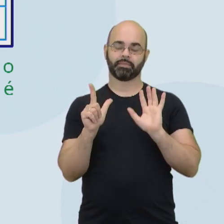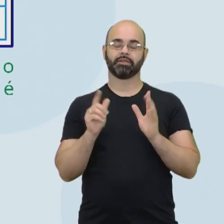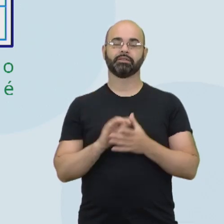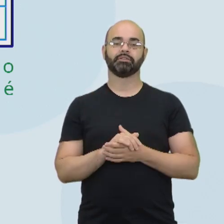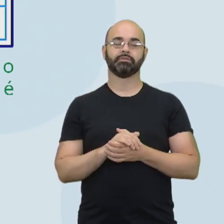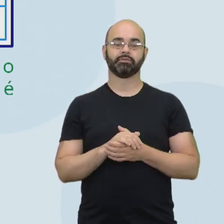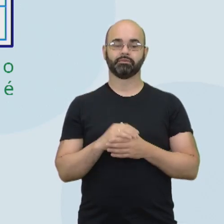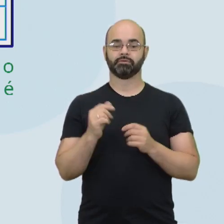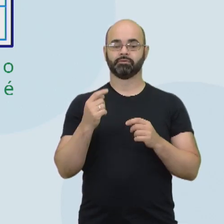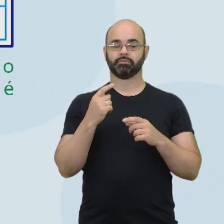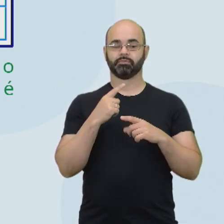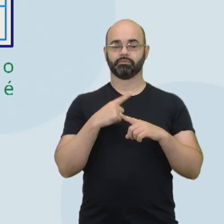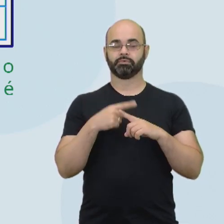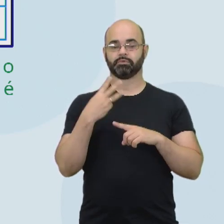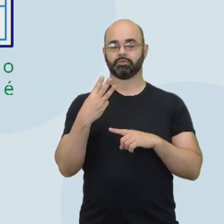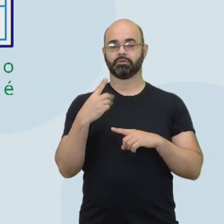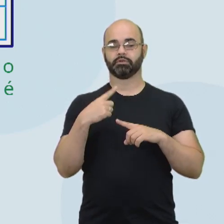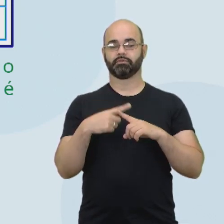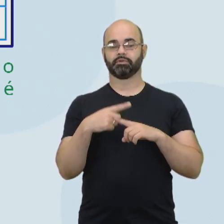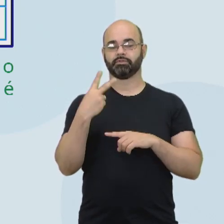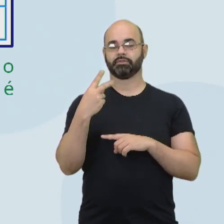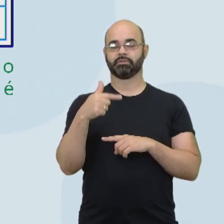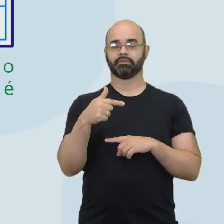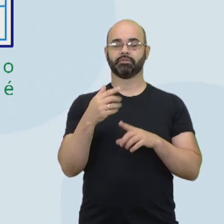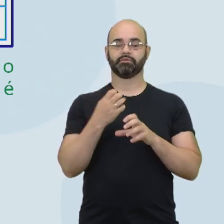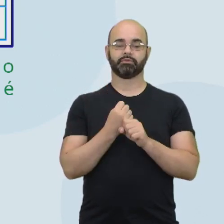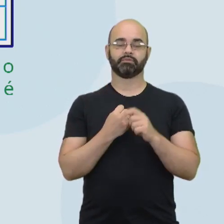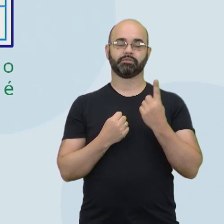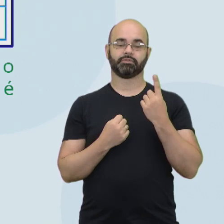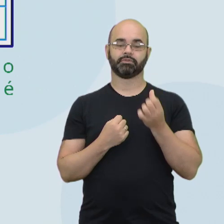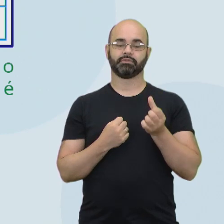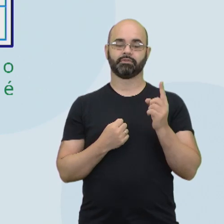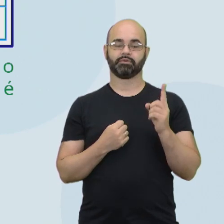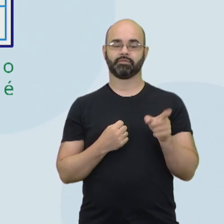Então, multiplicando 3 vezes 27 é igual a